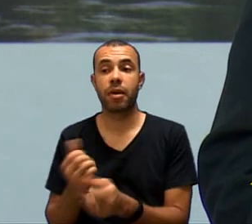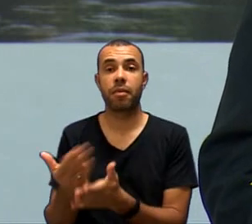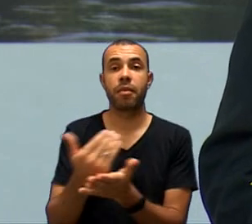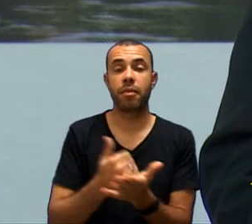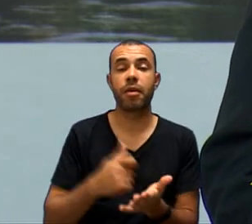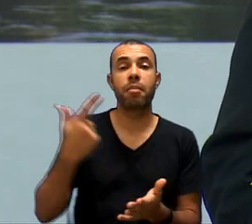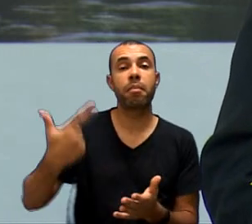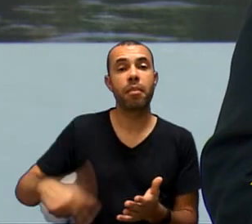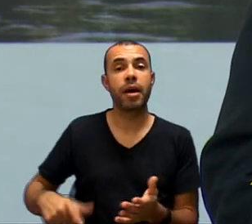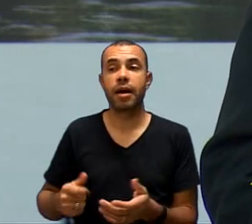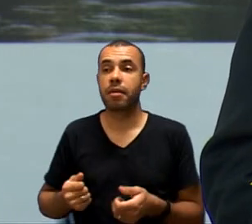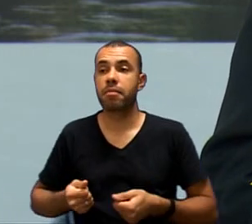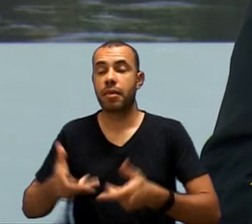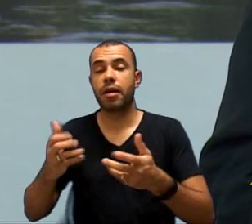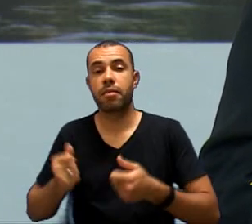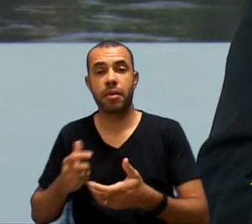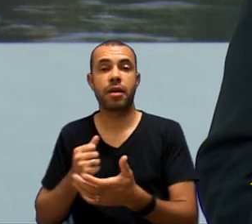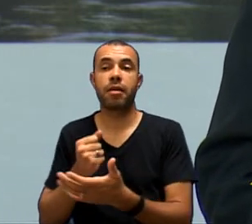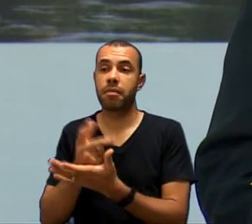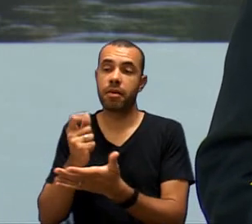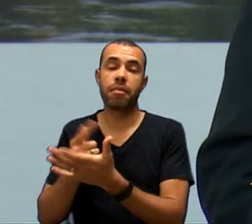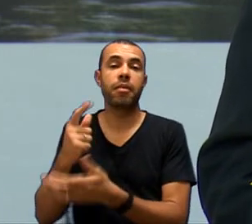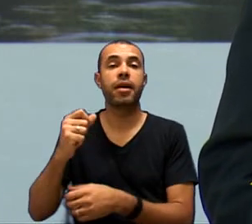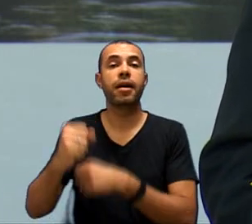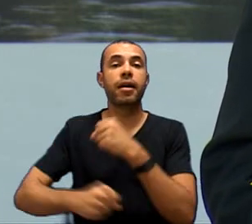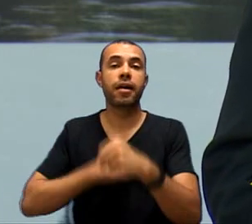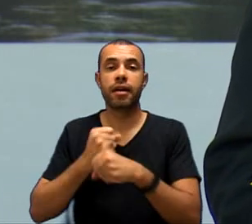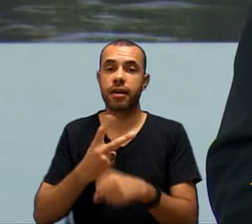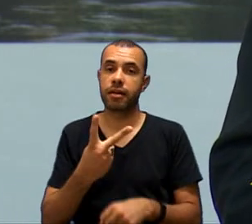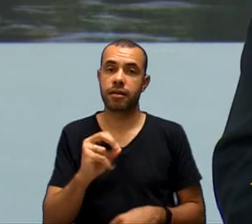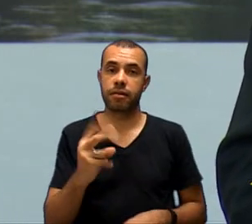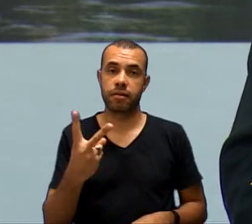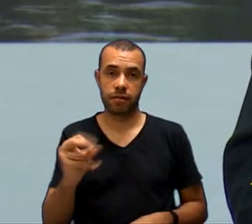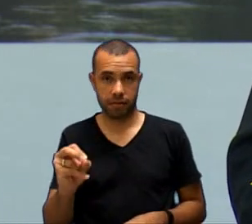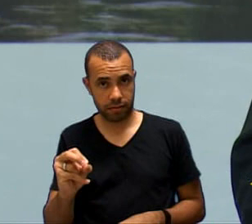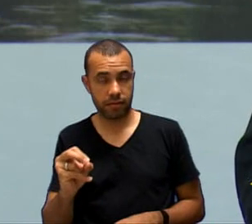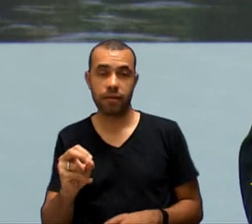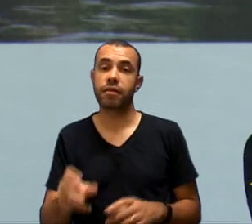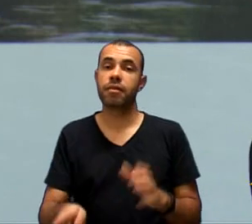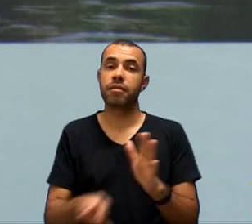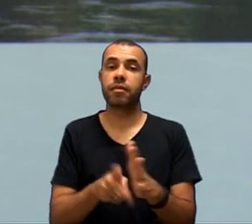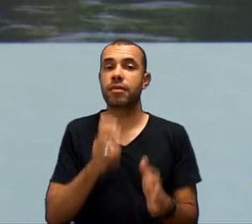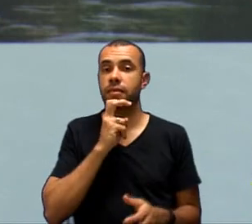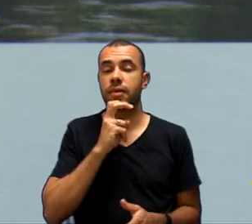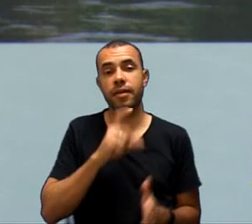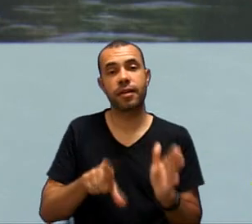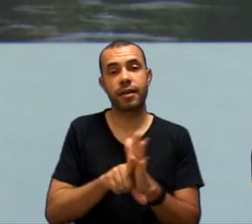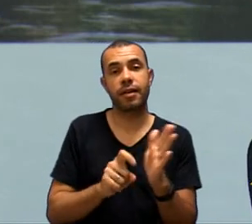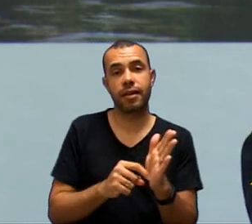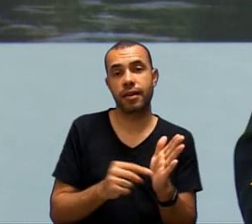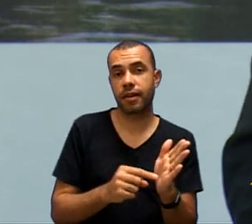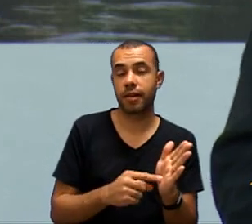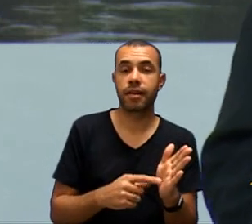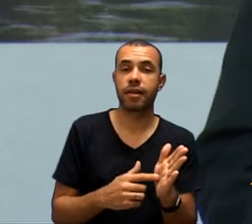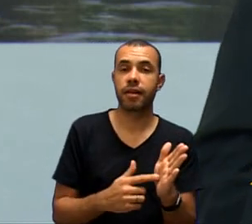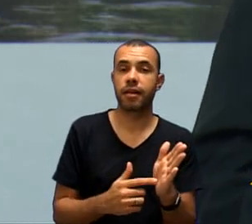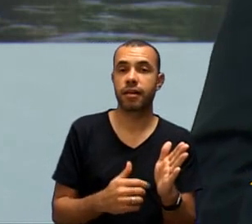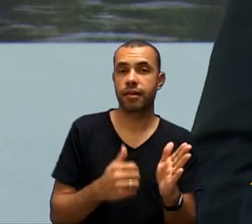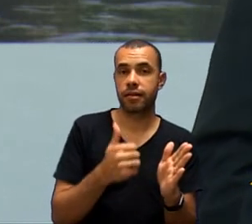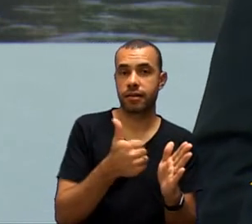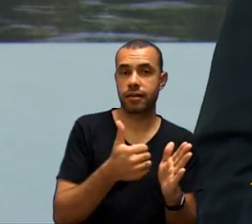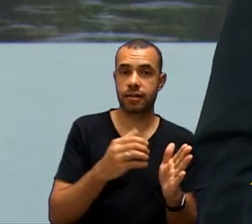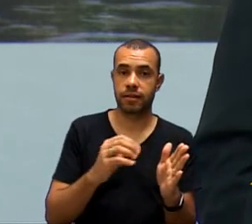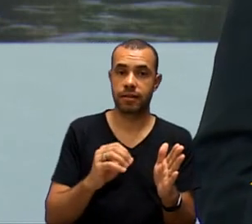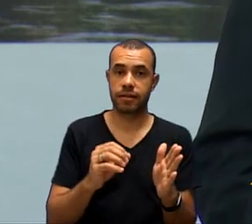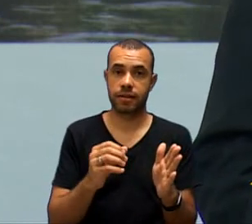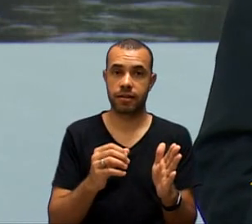de Sorocaba para o exercício de 2020, em atendimento ao parágrafo único do artigo 48 da Lei Complementar número